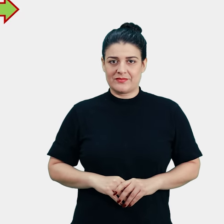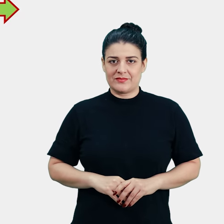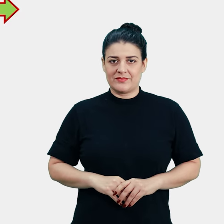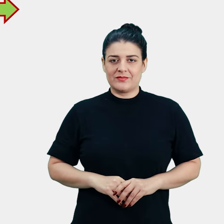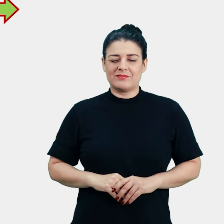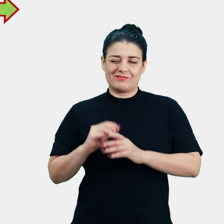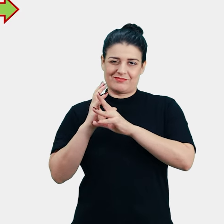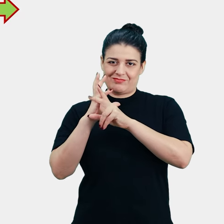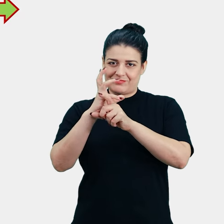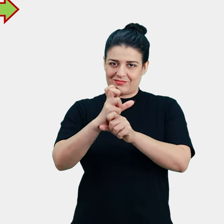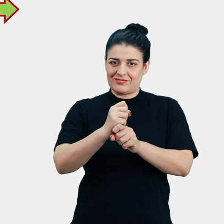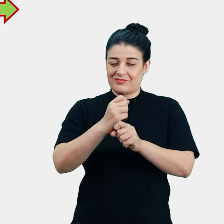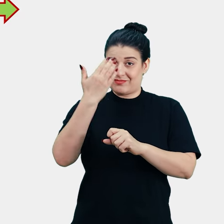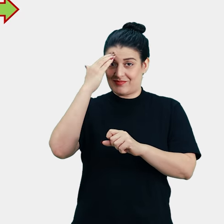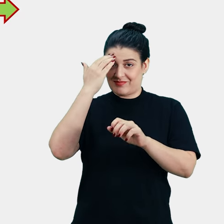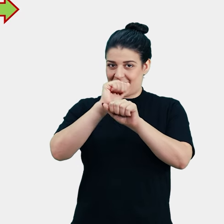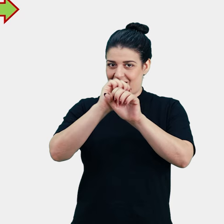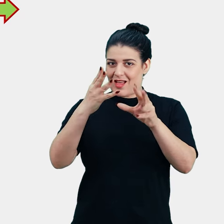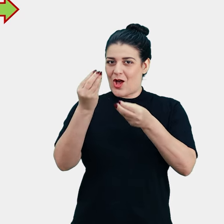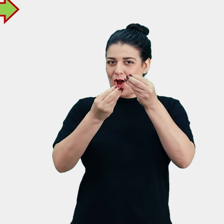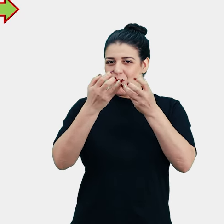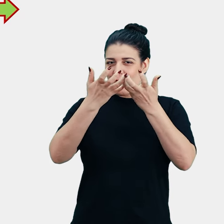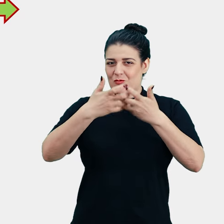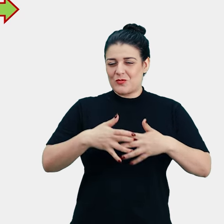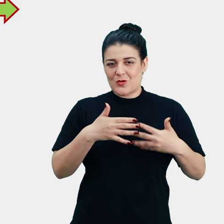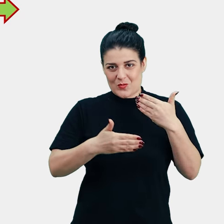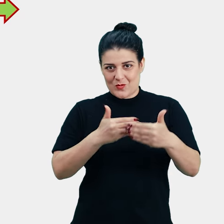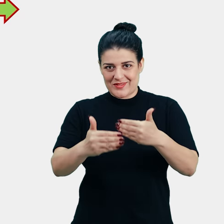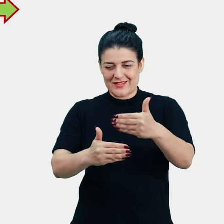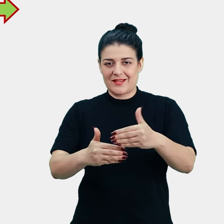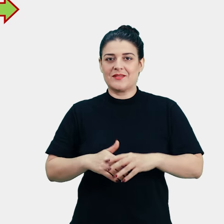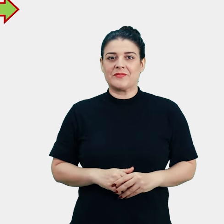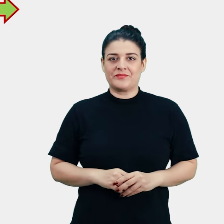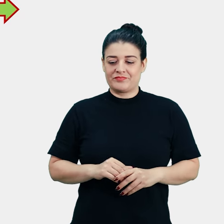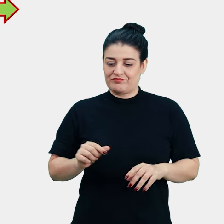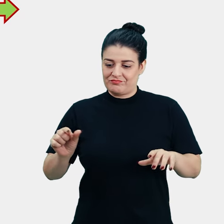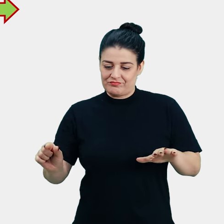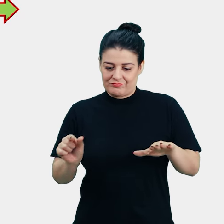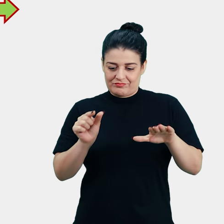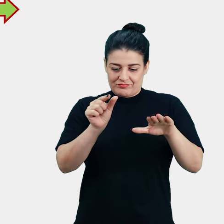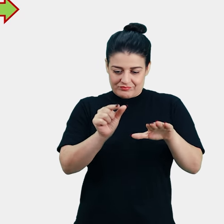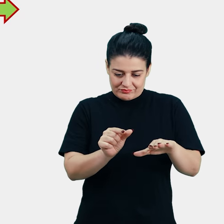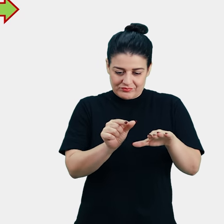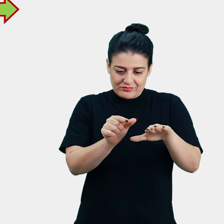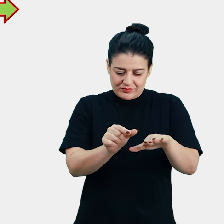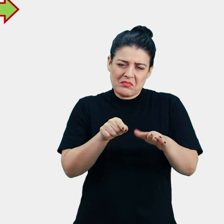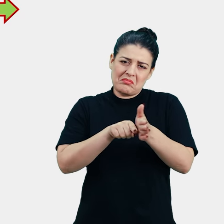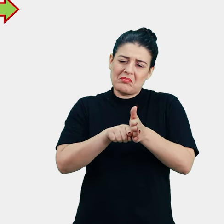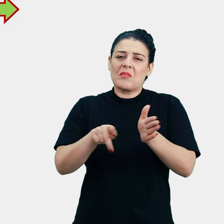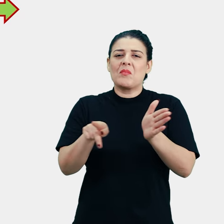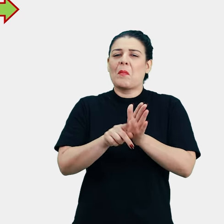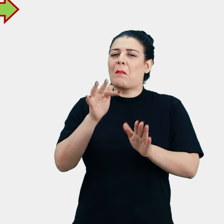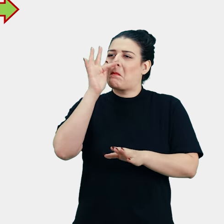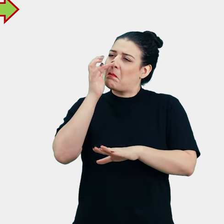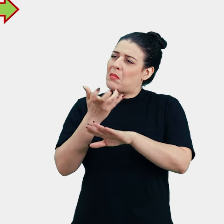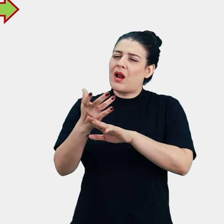Vamos recapitular aqui para ficar mais claro o processo. Então, imagine que vocês têm uma amostra, um extrato, seja de planta ou qualquer